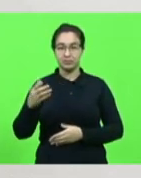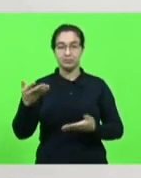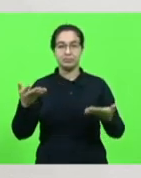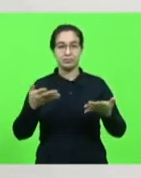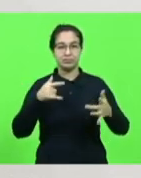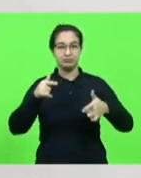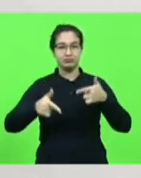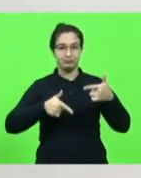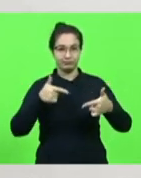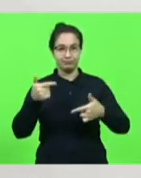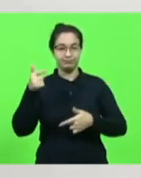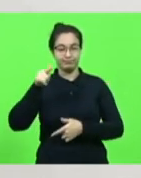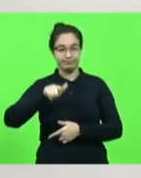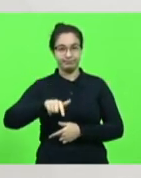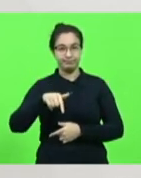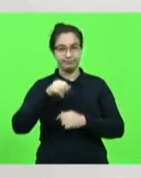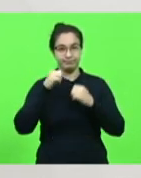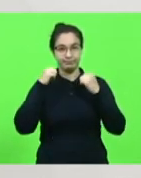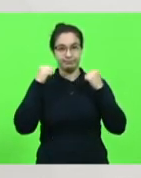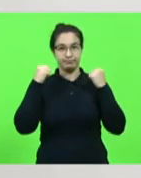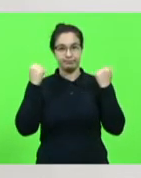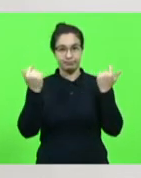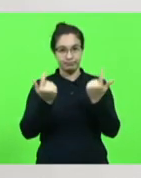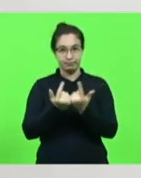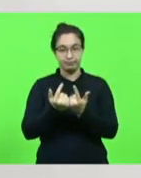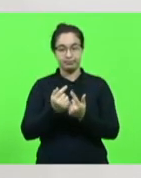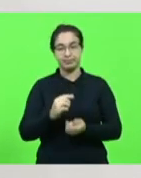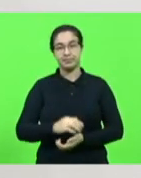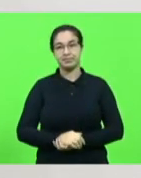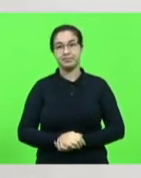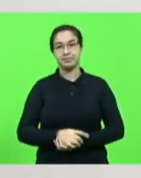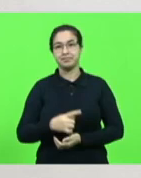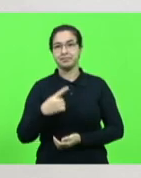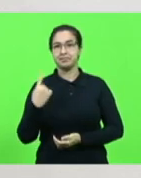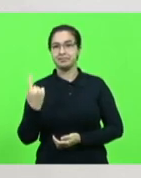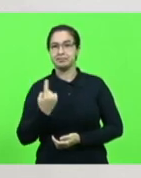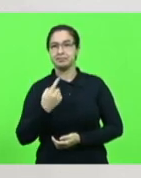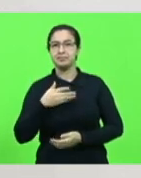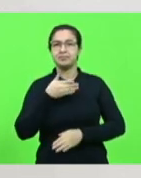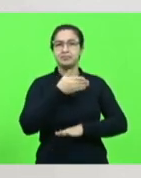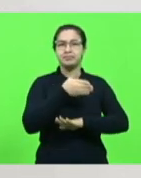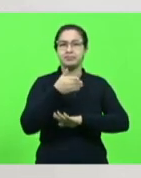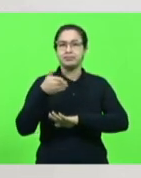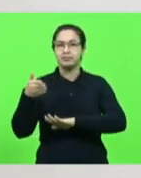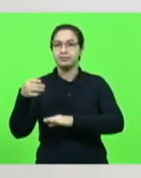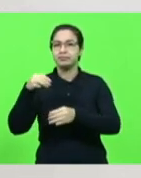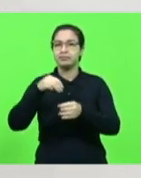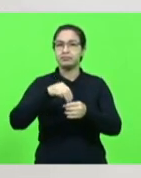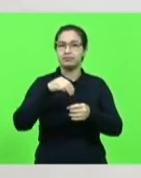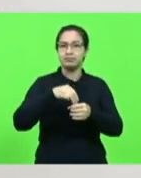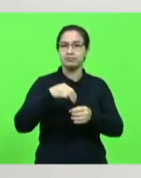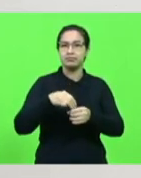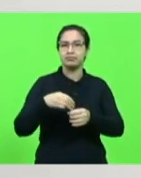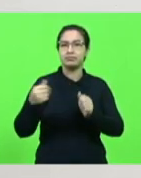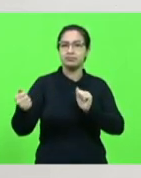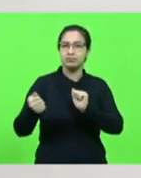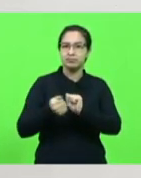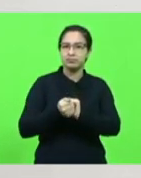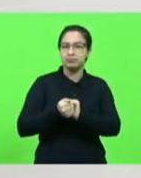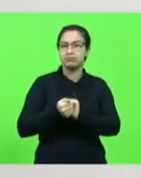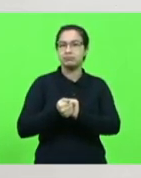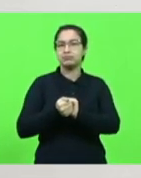Parlamento. E a gente sempre procura estar presente, percorrendo os municípios, presente na vida dos munícipes,